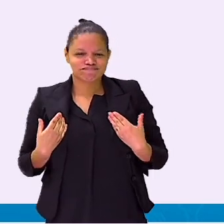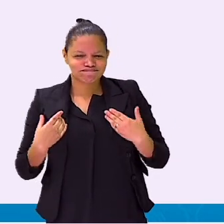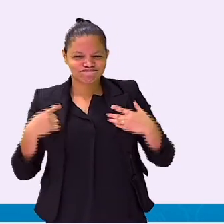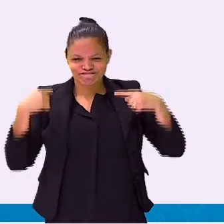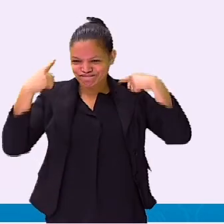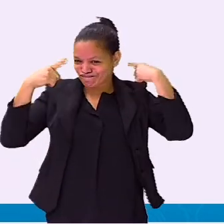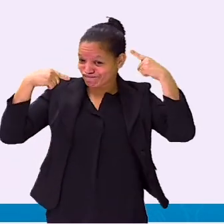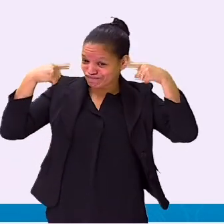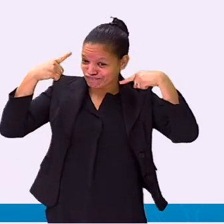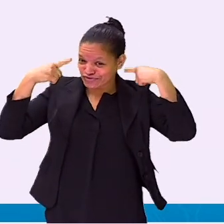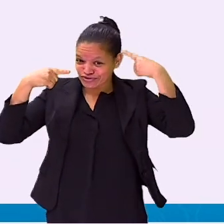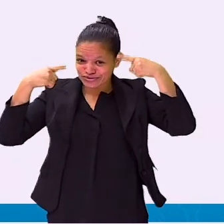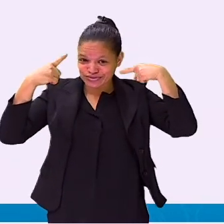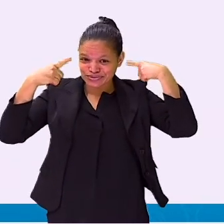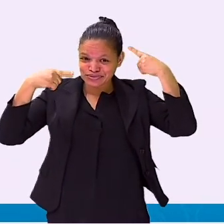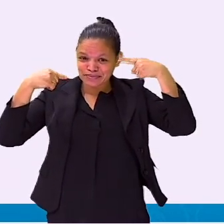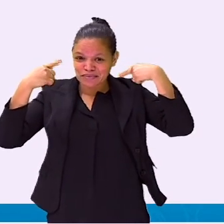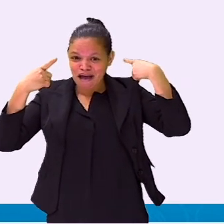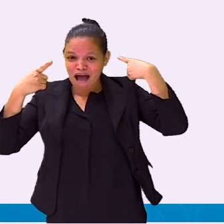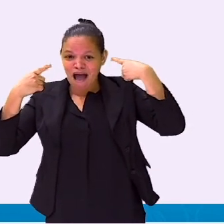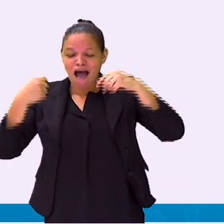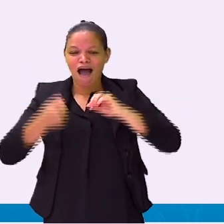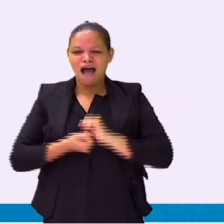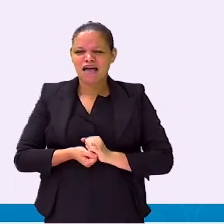estamos falando da nossa linguagem.